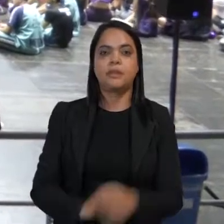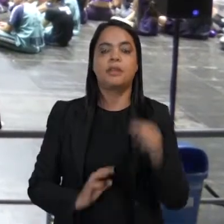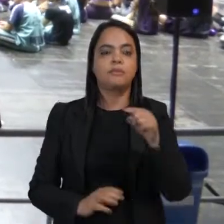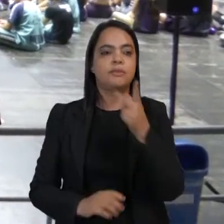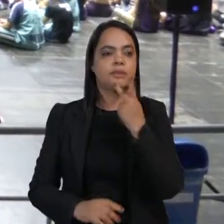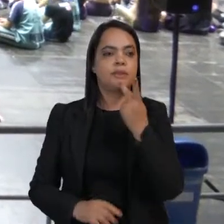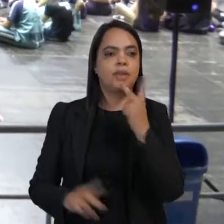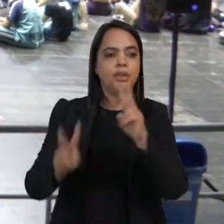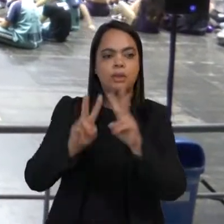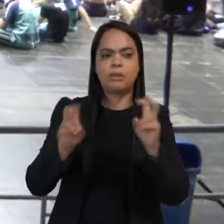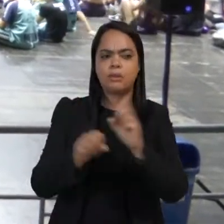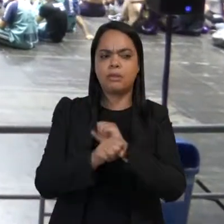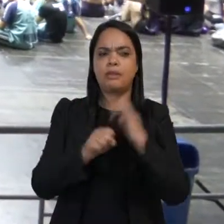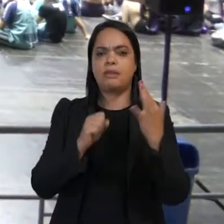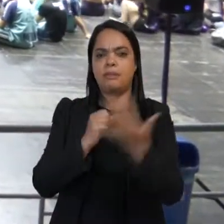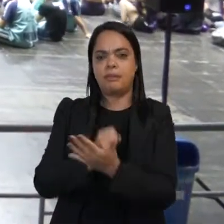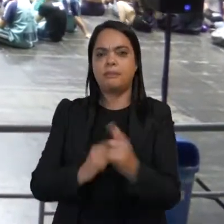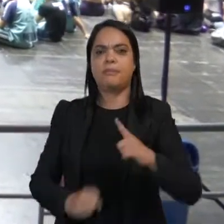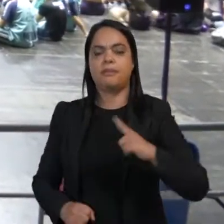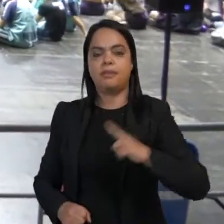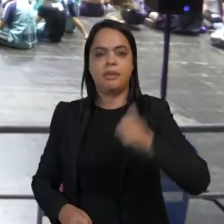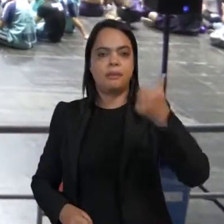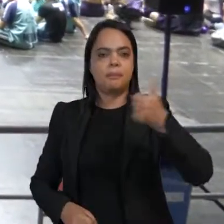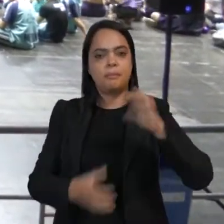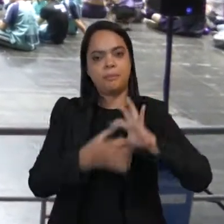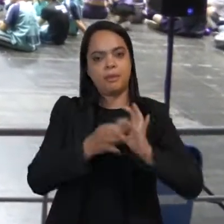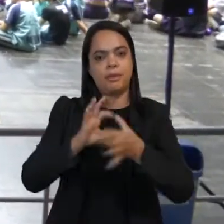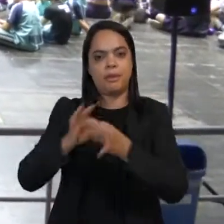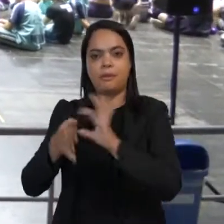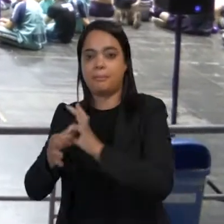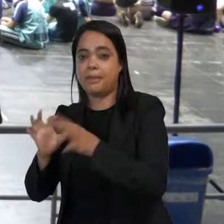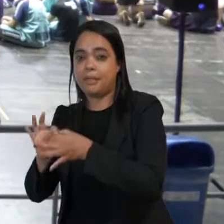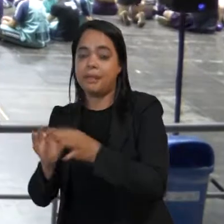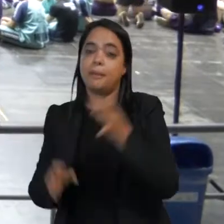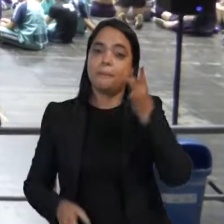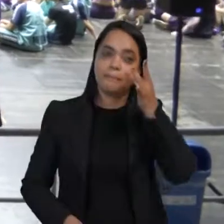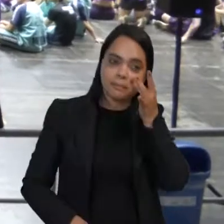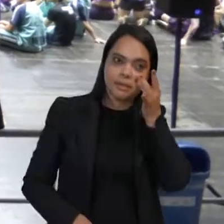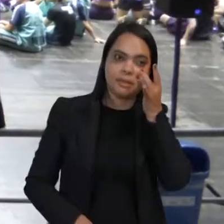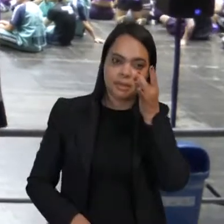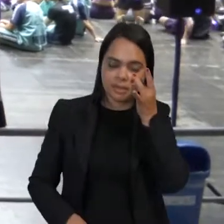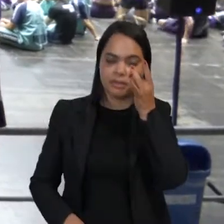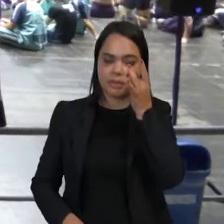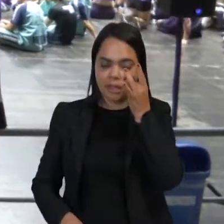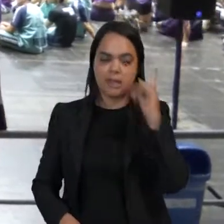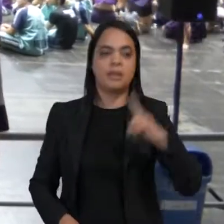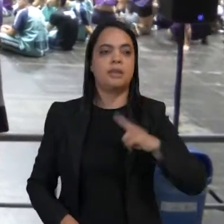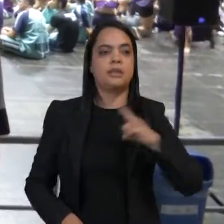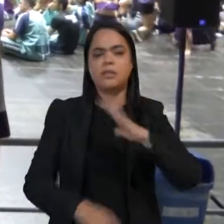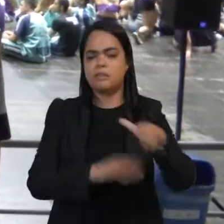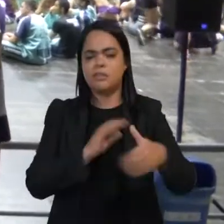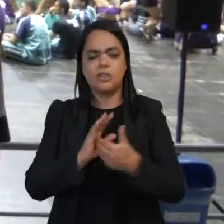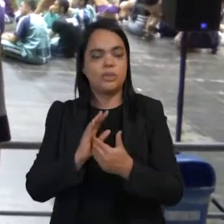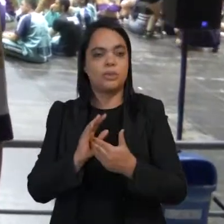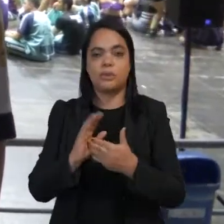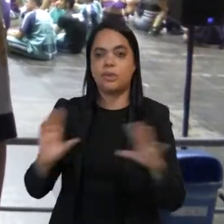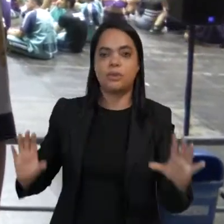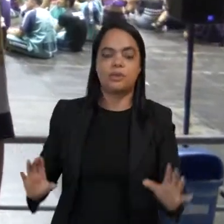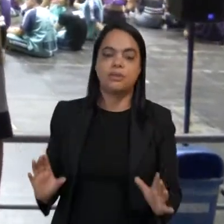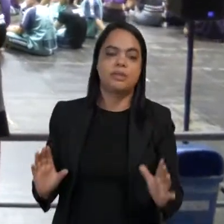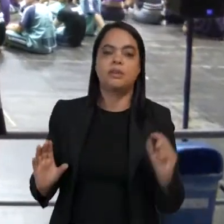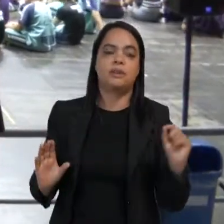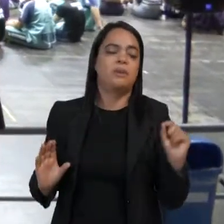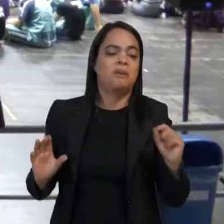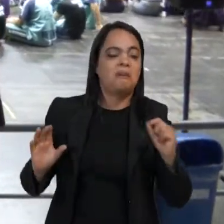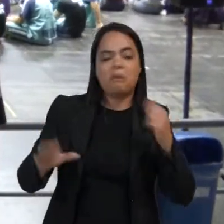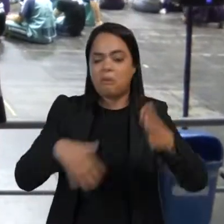você comentou da pandemia e a gente está tendo a primeira Olimpíadas presencial desde que a gente teve todo esse auê com o coronavírus.